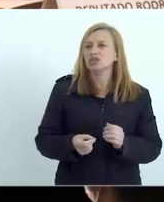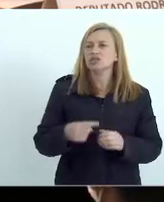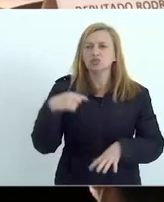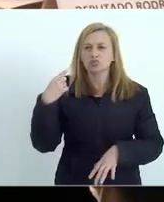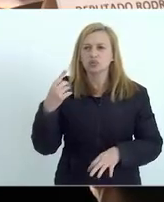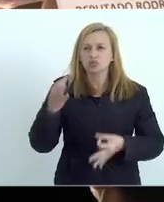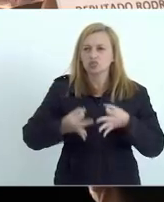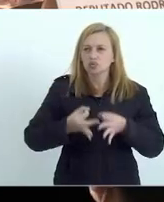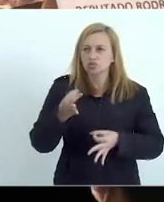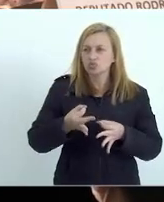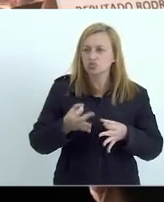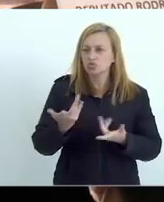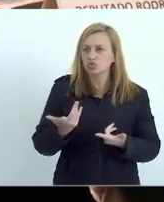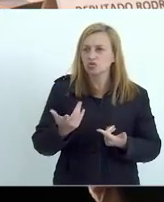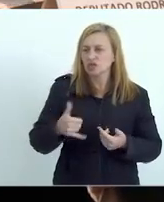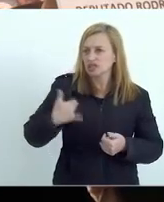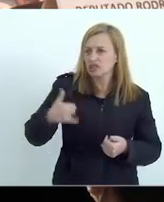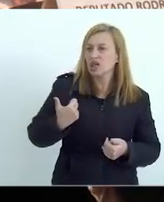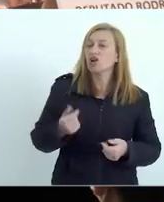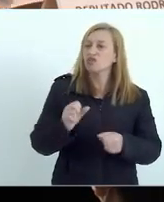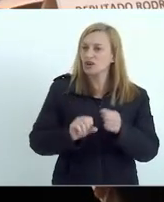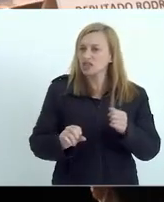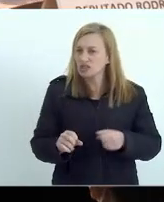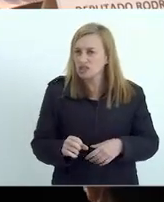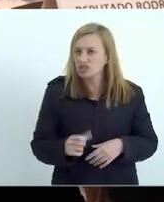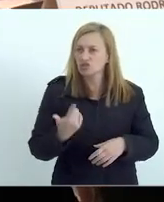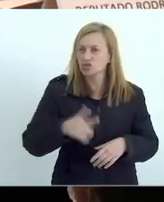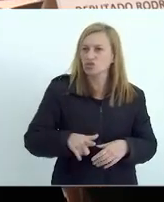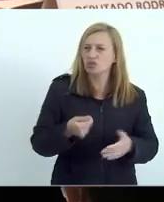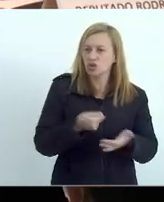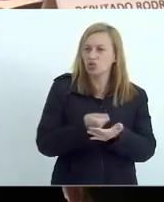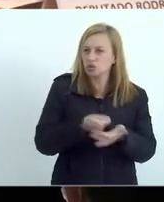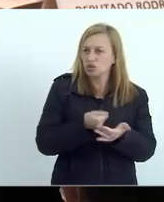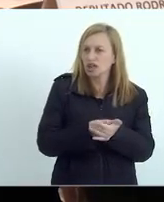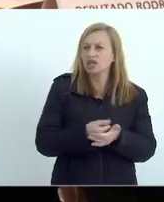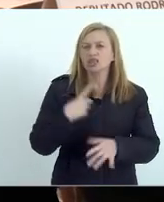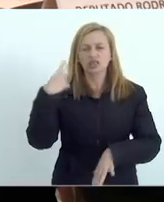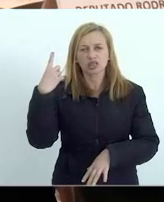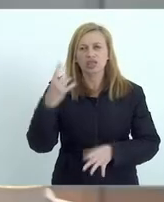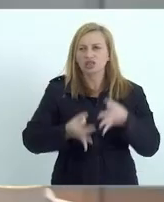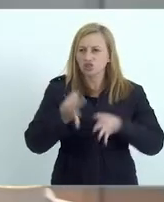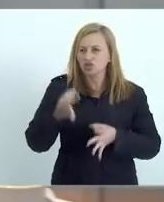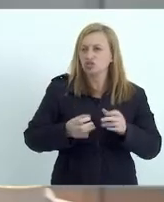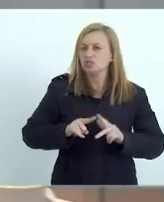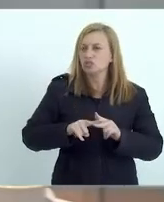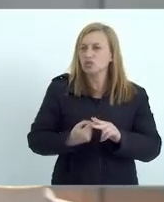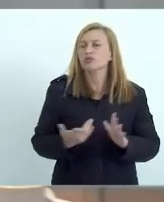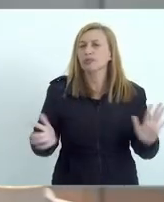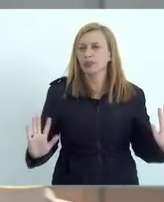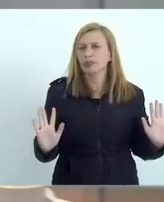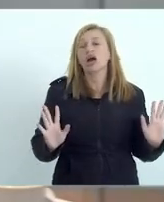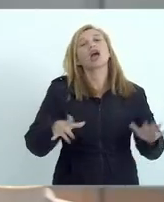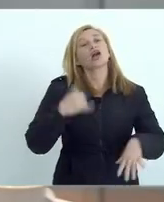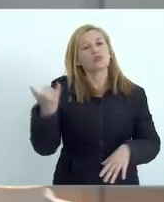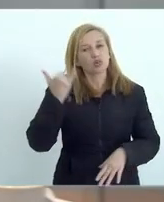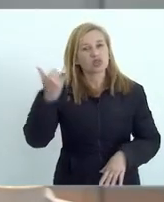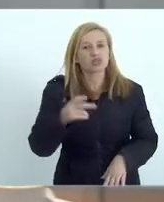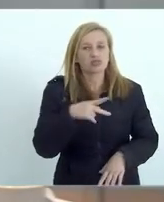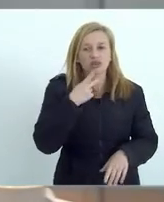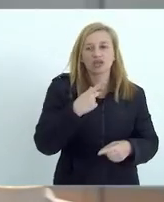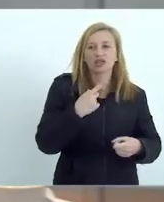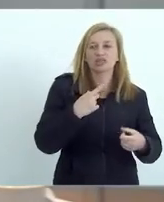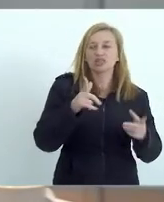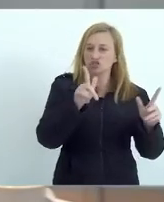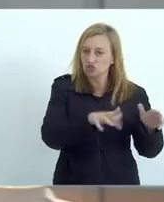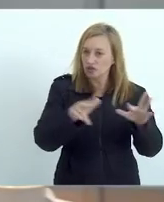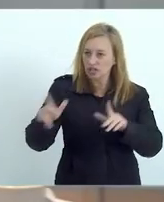Juiz fizesse uma limitação de idade eu faria o concurso assim mesmo e brigaria na justiça pela reparação então é importante fazer